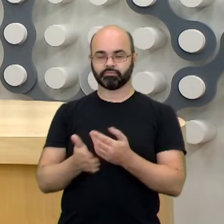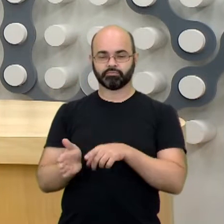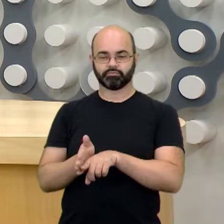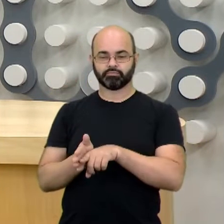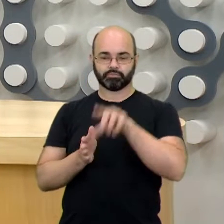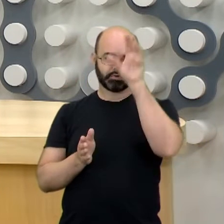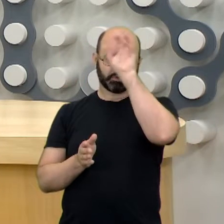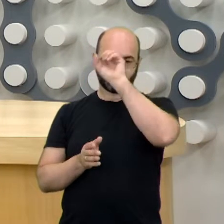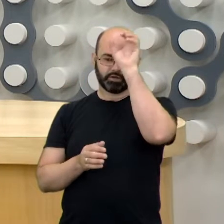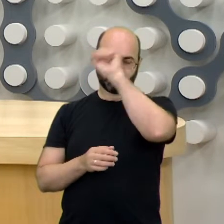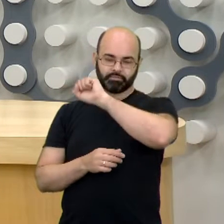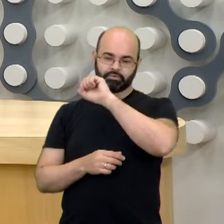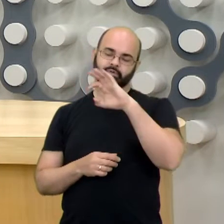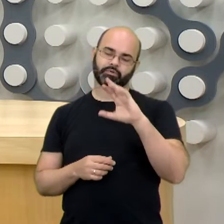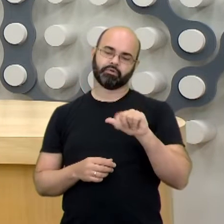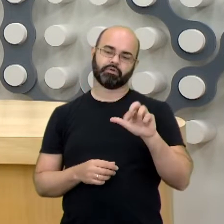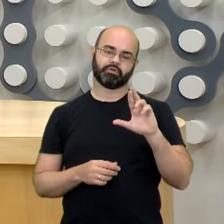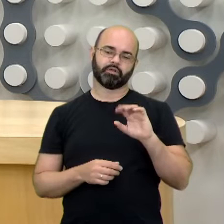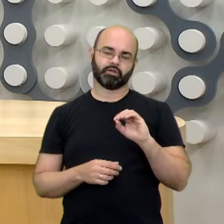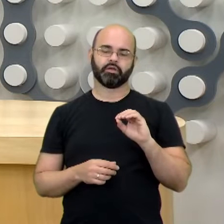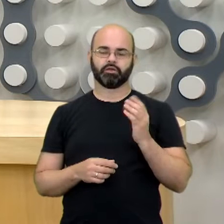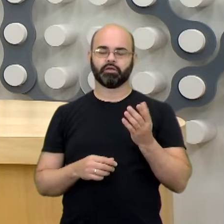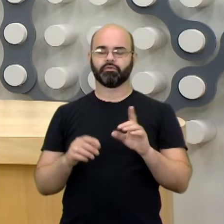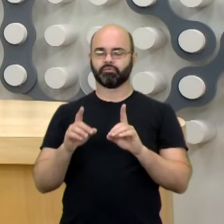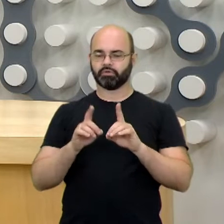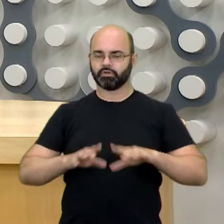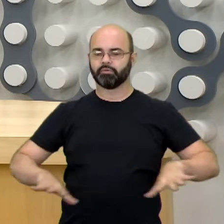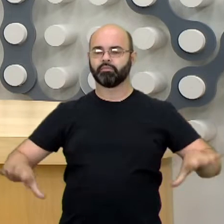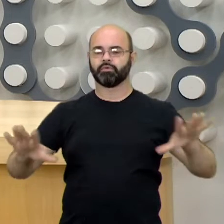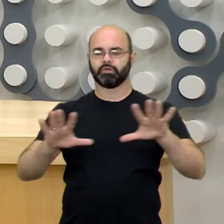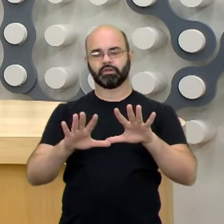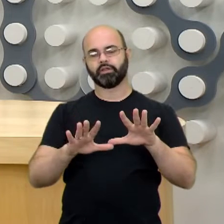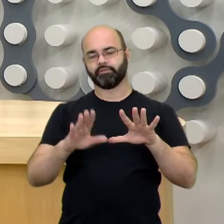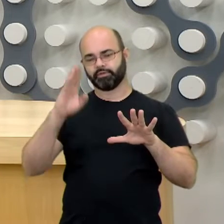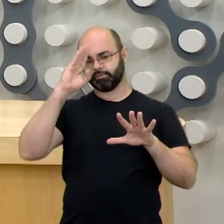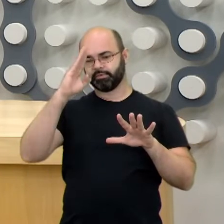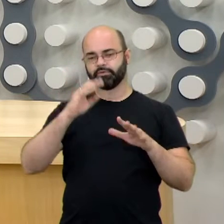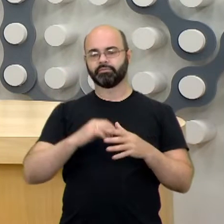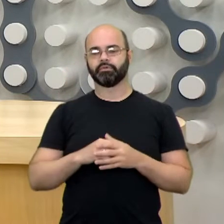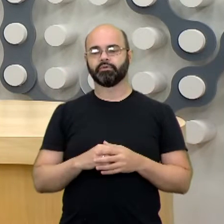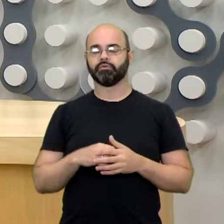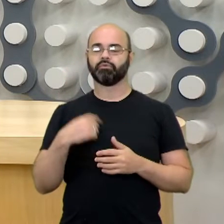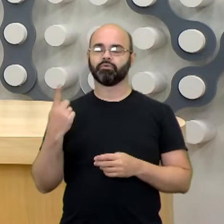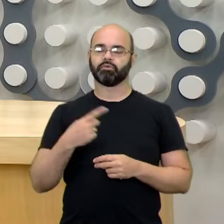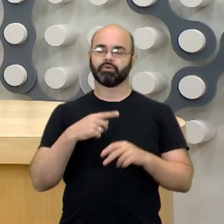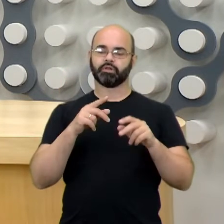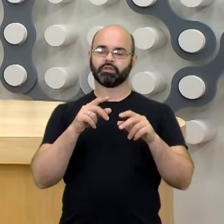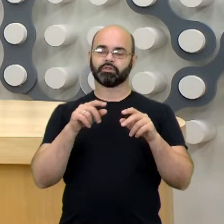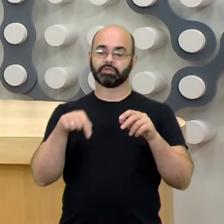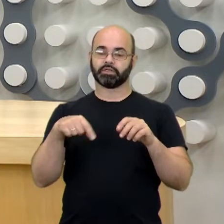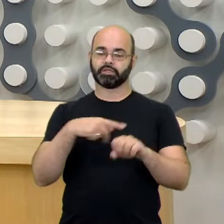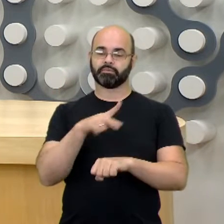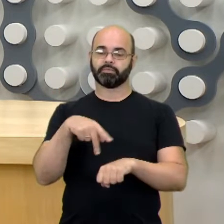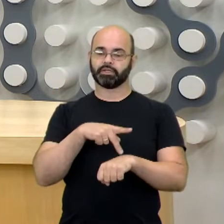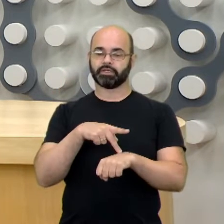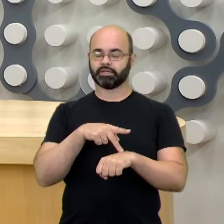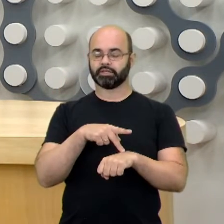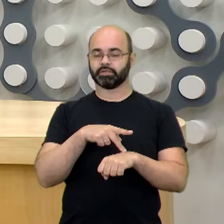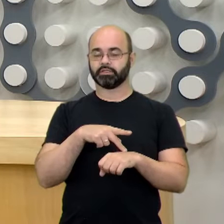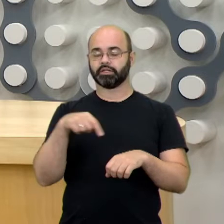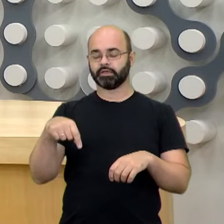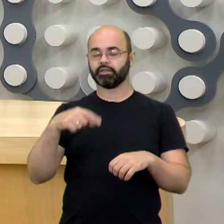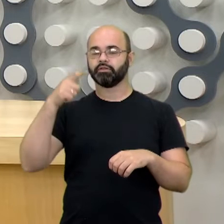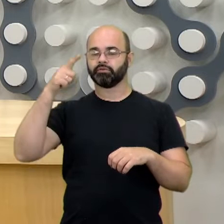né, logicamente, né, essa questão aí da demografia, né, e as características do nosso país. Então é mais uma associação,